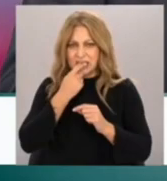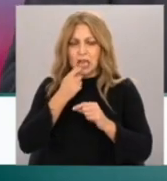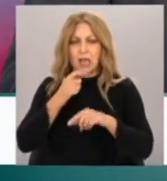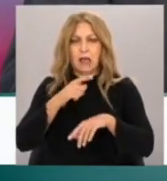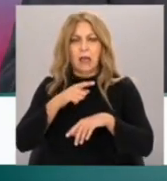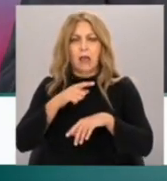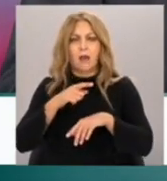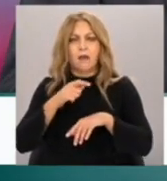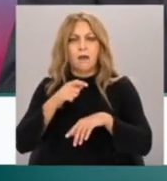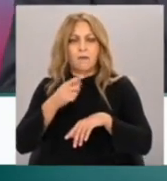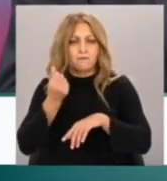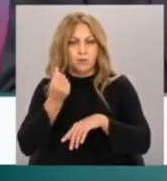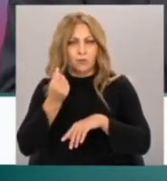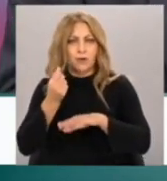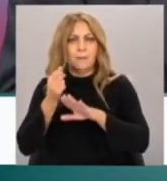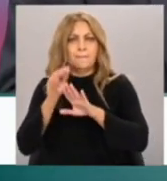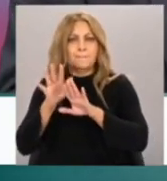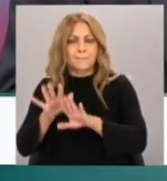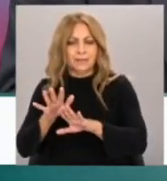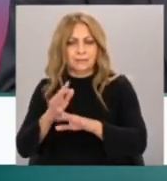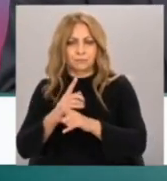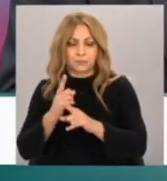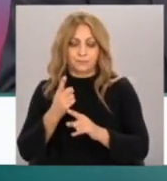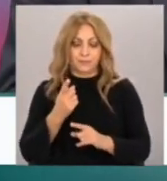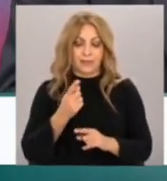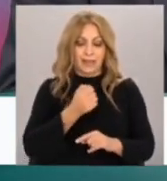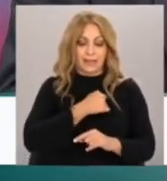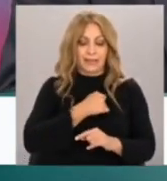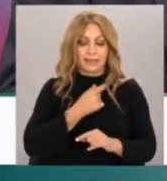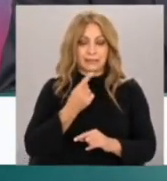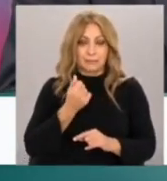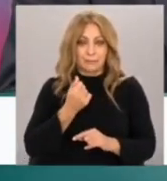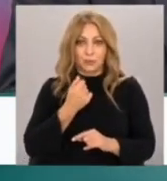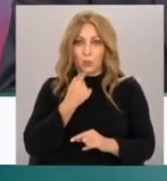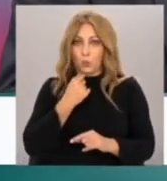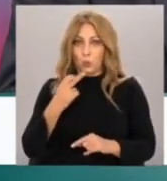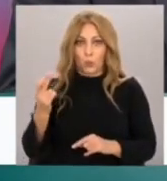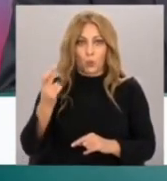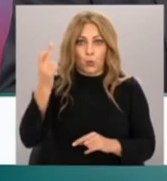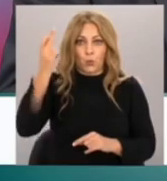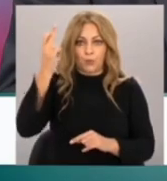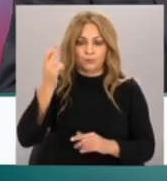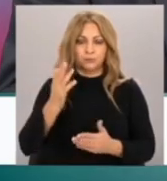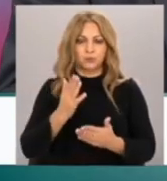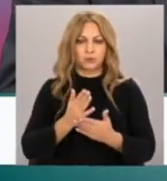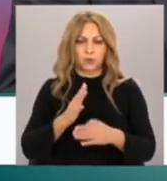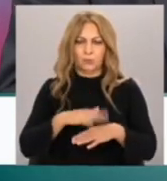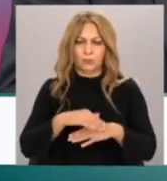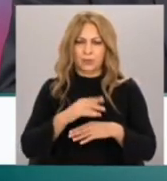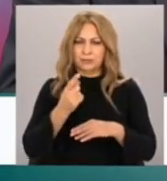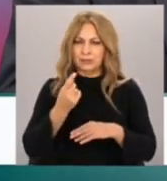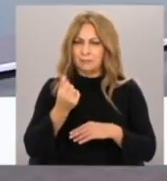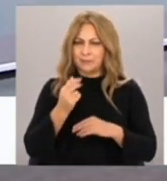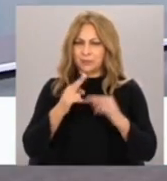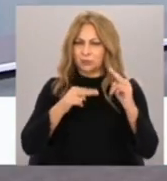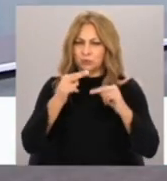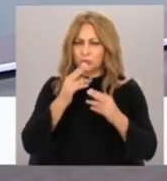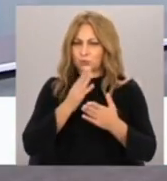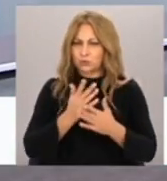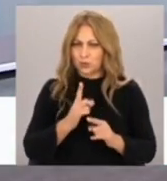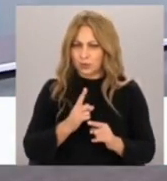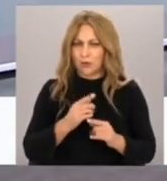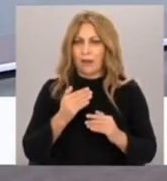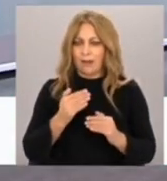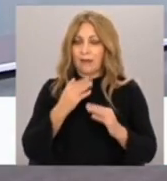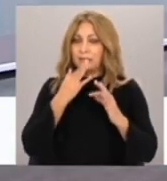foi um dos problemas que os trouxe até aqui porque basicamente o preço das casas está a conquistar não é só pelo mente preço de construção que eu vou algumas esse mundo chegaria